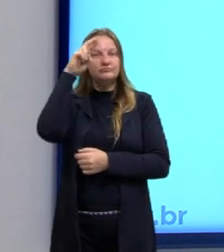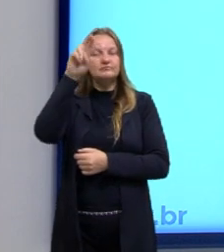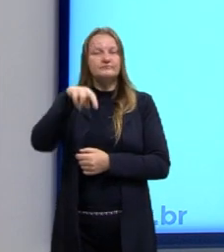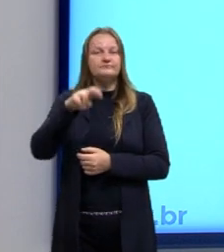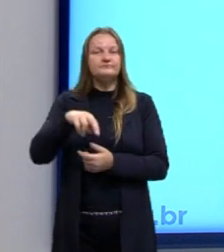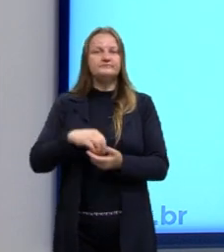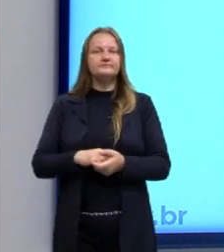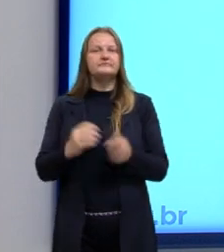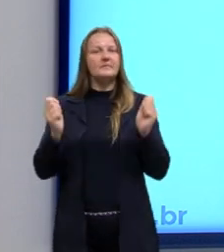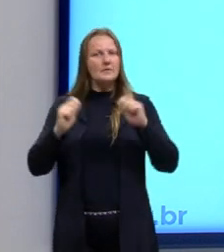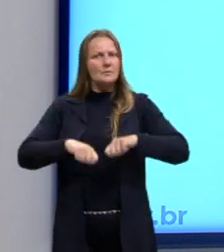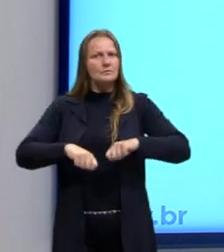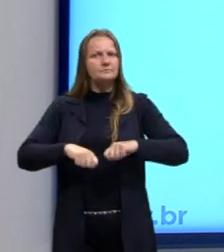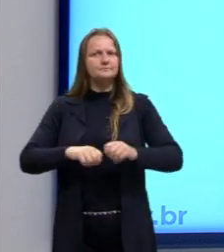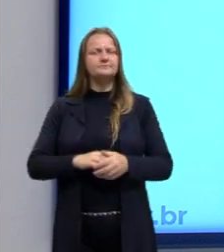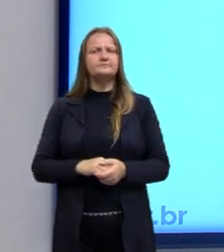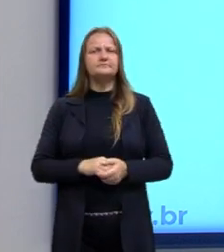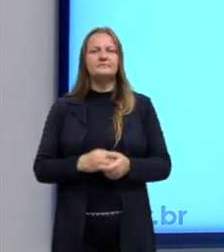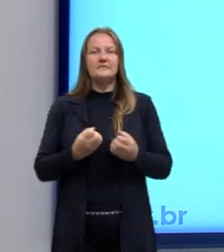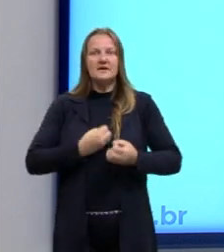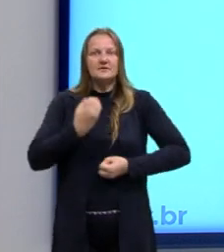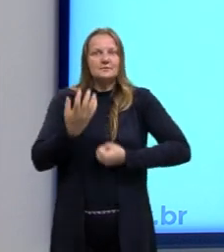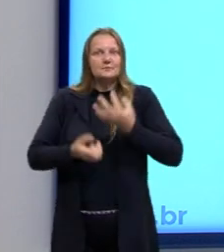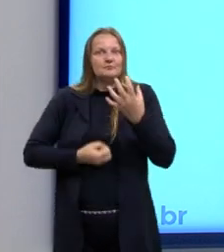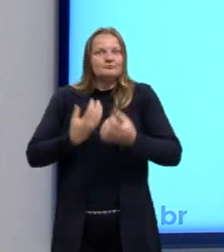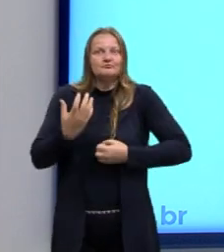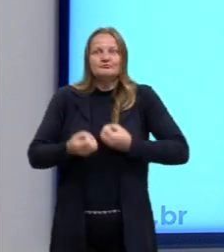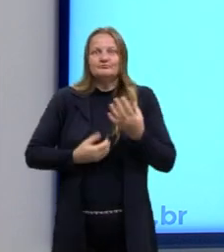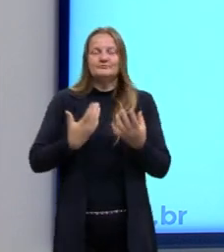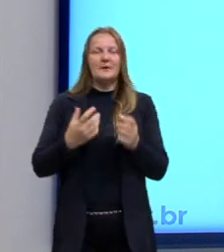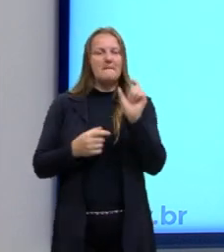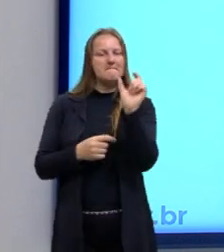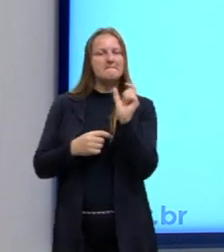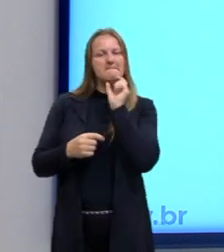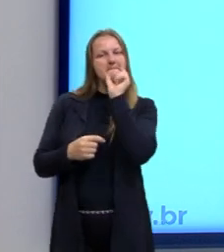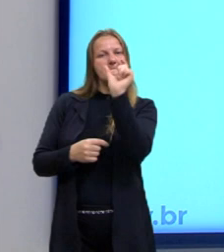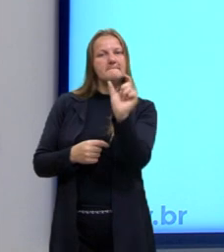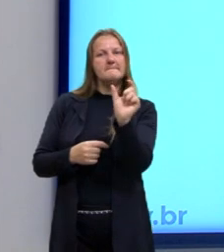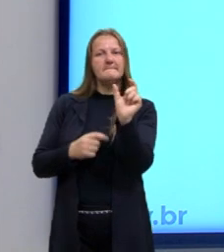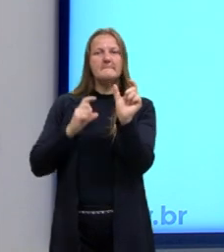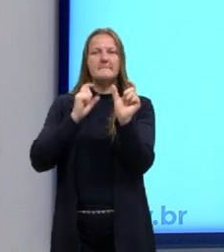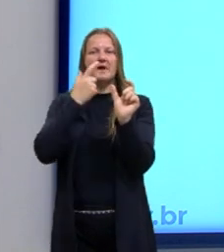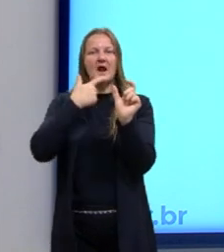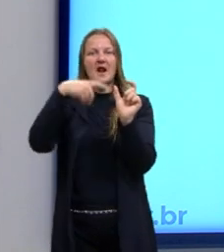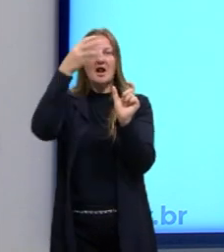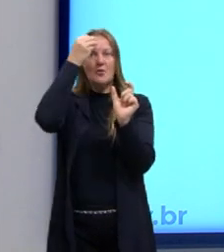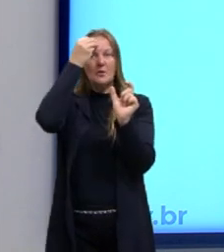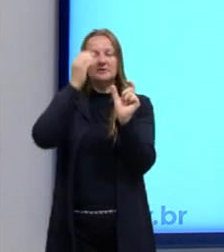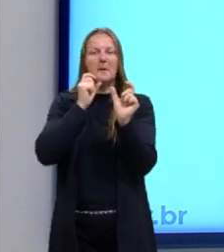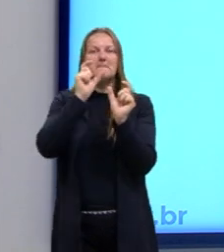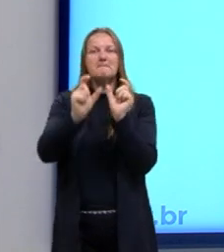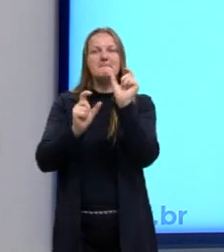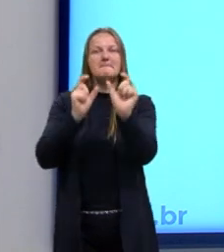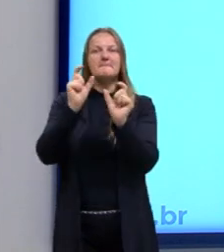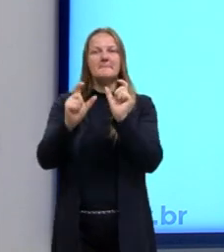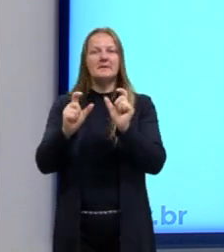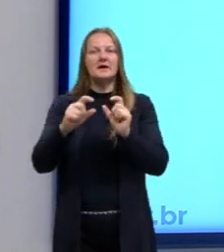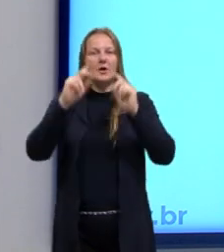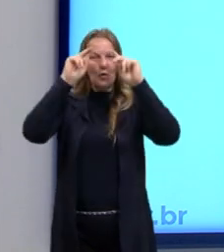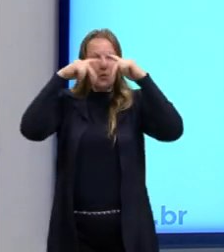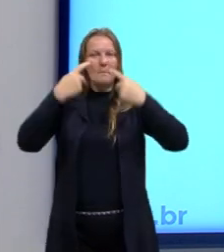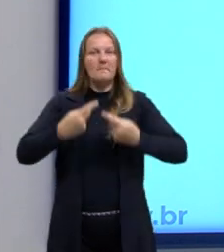essa possibilidade de nos expressarmos então pela palavra pela linguagem isso é muito importante né